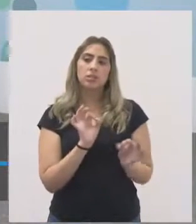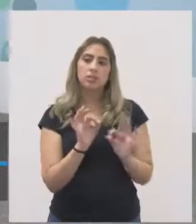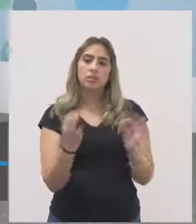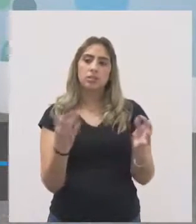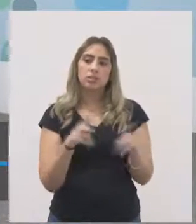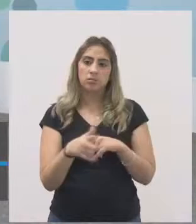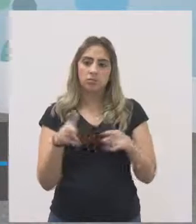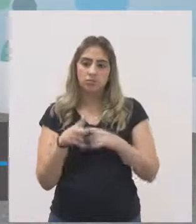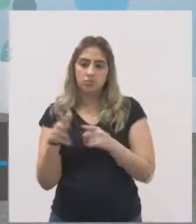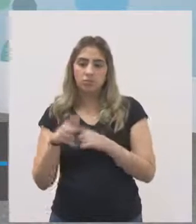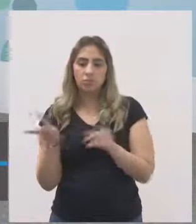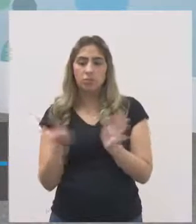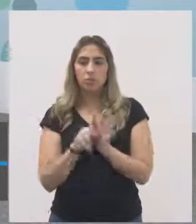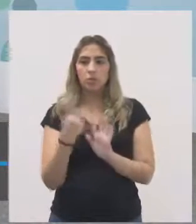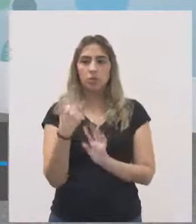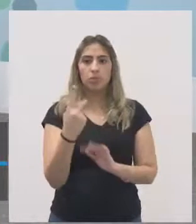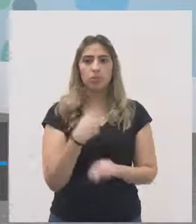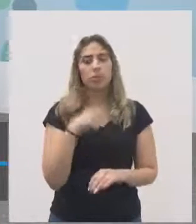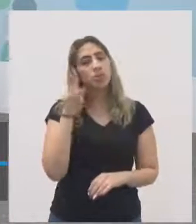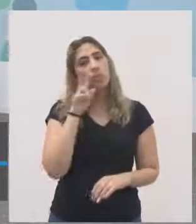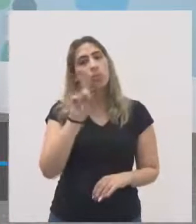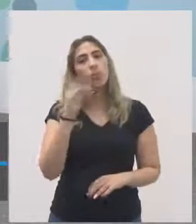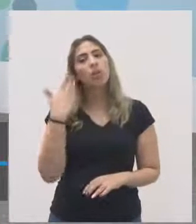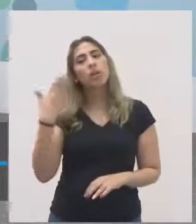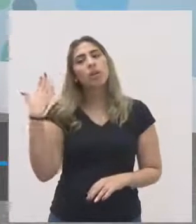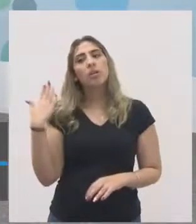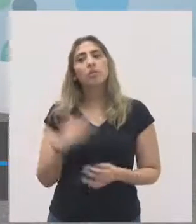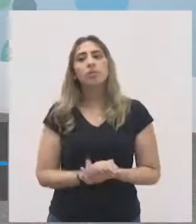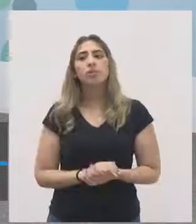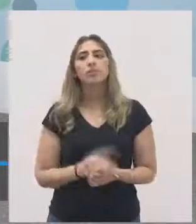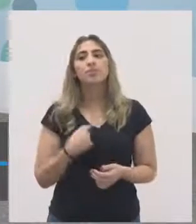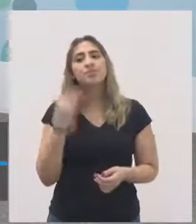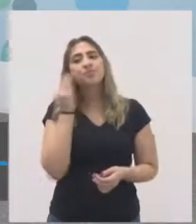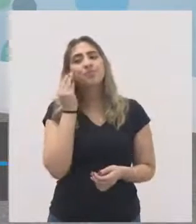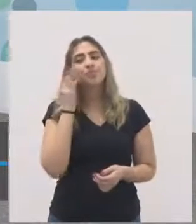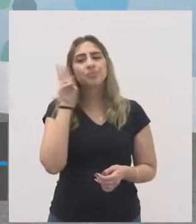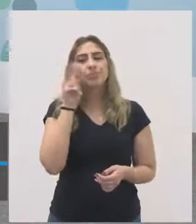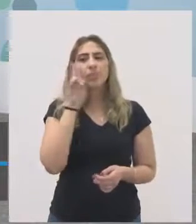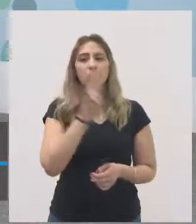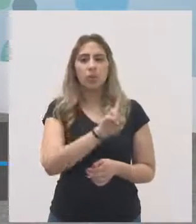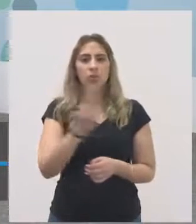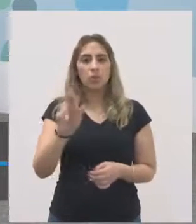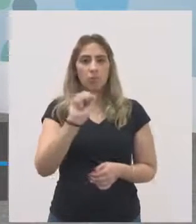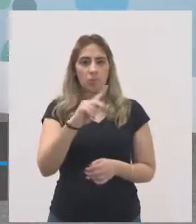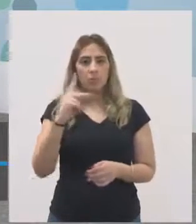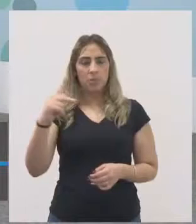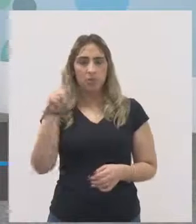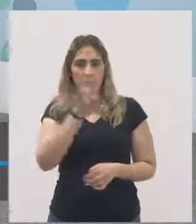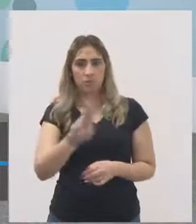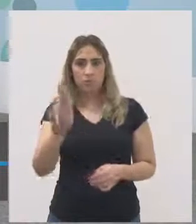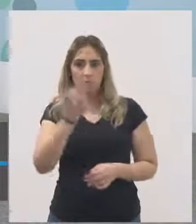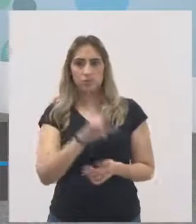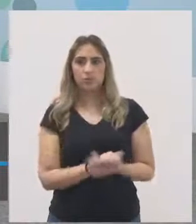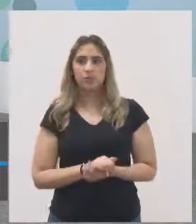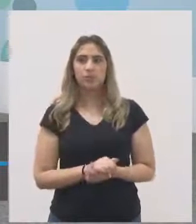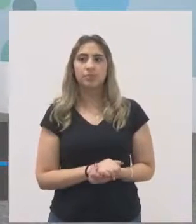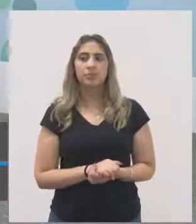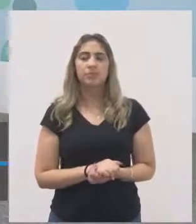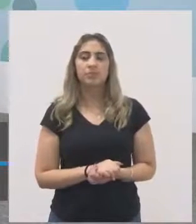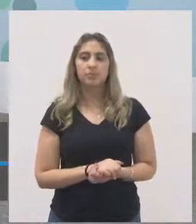Marcos, especificamente, que eu não lembro qual é eu tô tentando lembrar o nome do aplicativo que ele usou, o